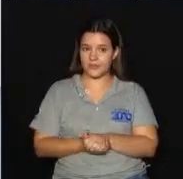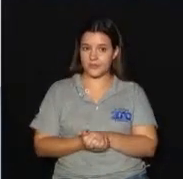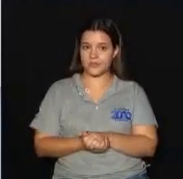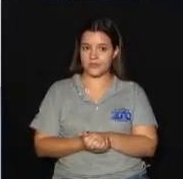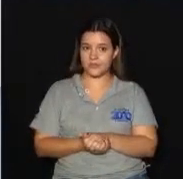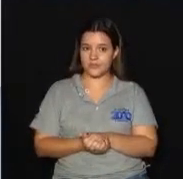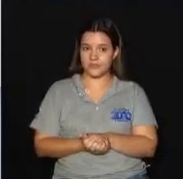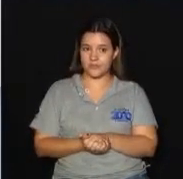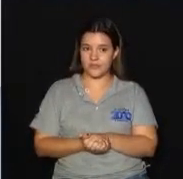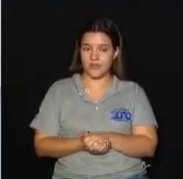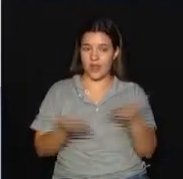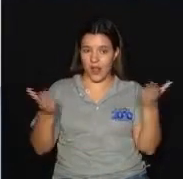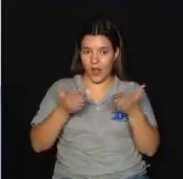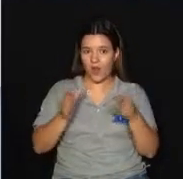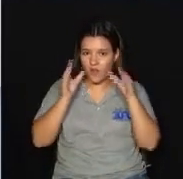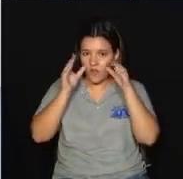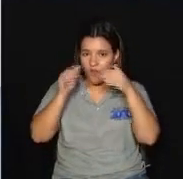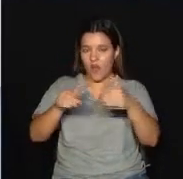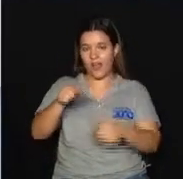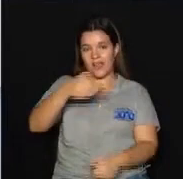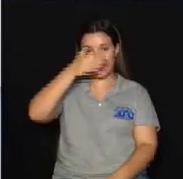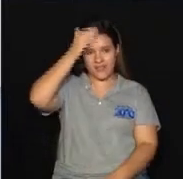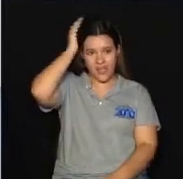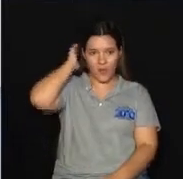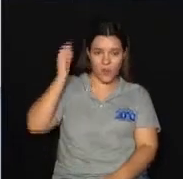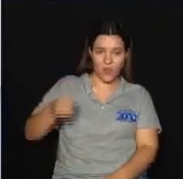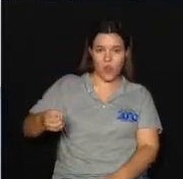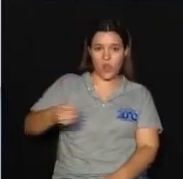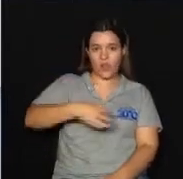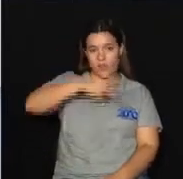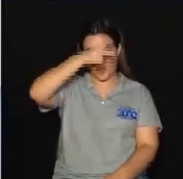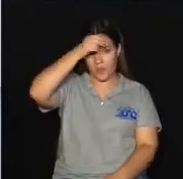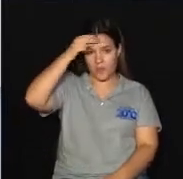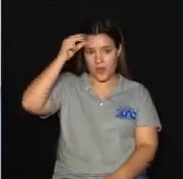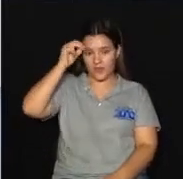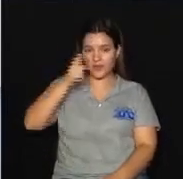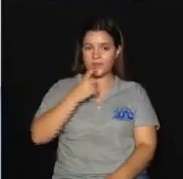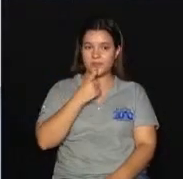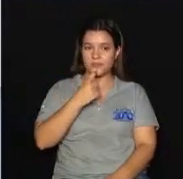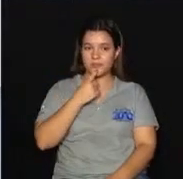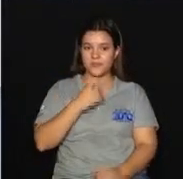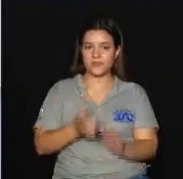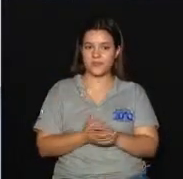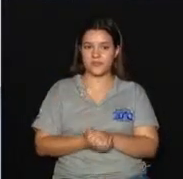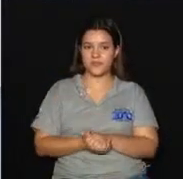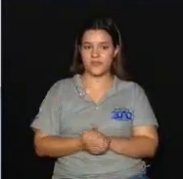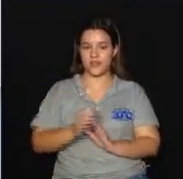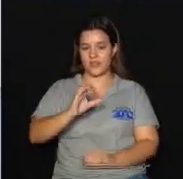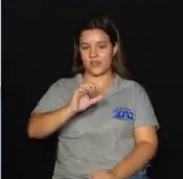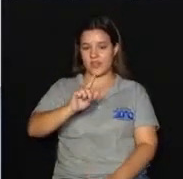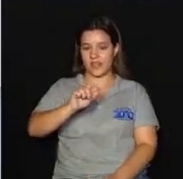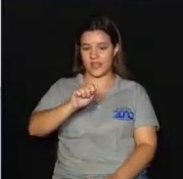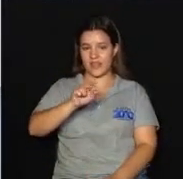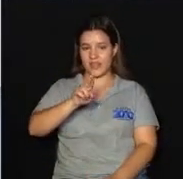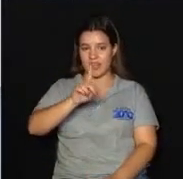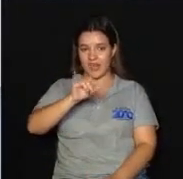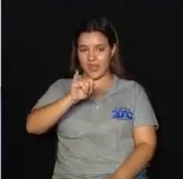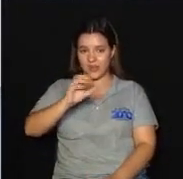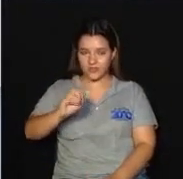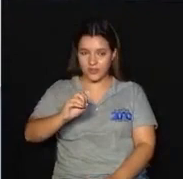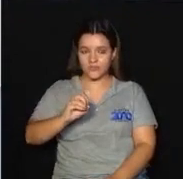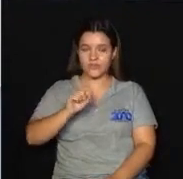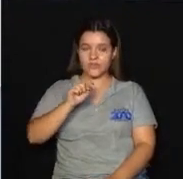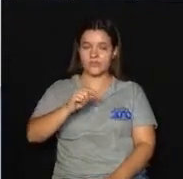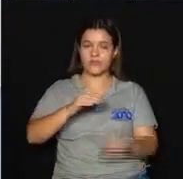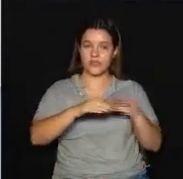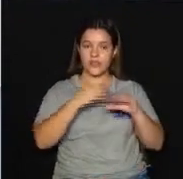sua mensagem é direcionada agora ao Dário Saad, porque ele é o novo prefeito de Campinas. Cláudio Mineiro, do Satélite 3, espero